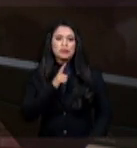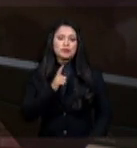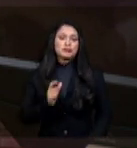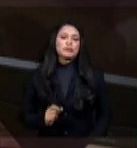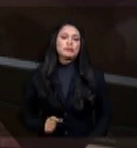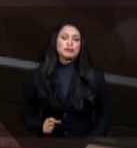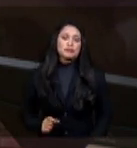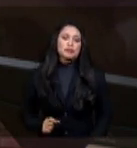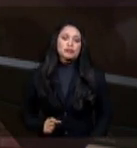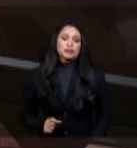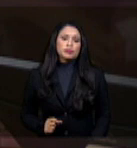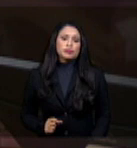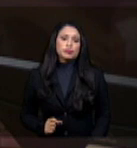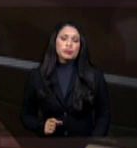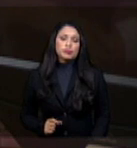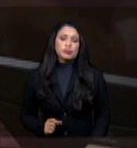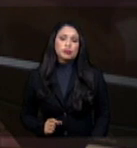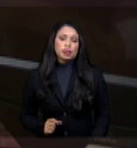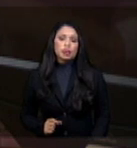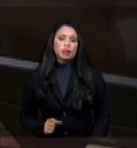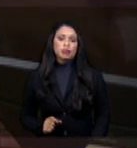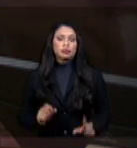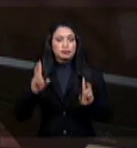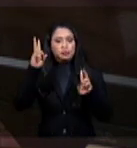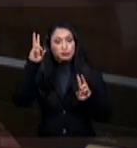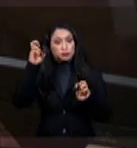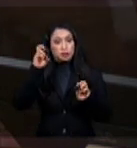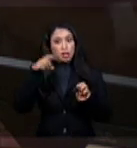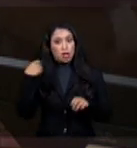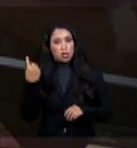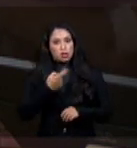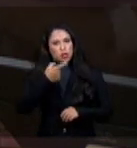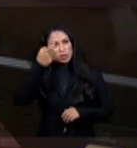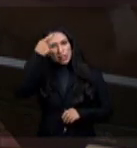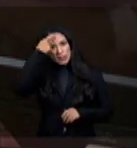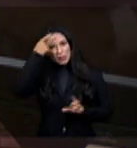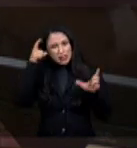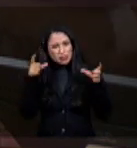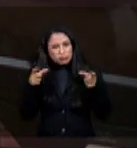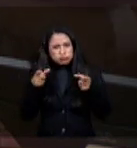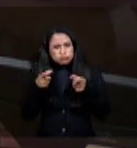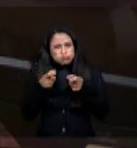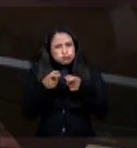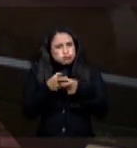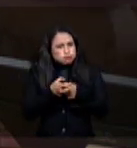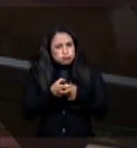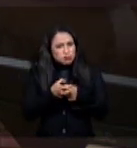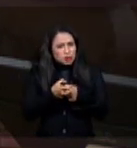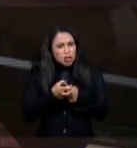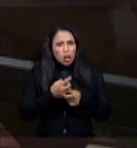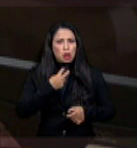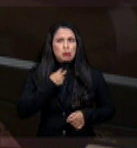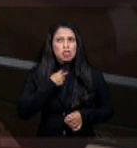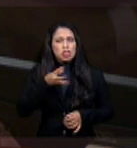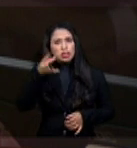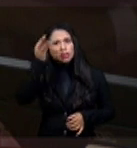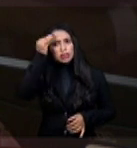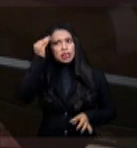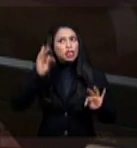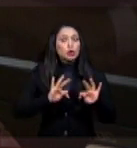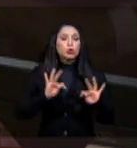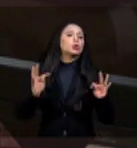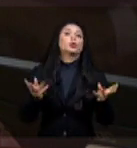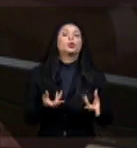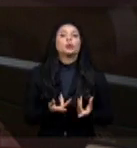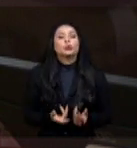indiano, e ela diz o seguinte: nossas mentes estreitas sequer são capazes de compreender tudo o que poderíamos ganhar